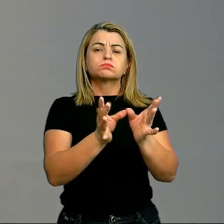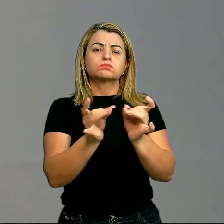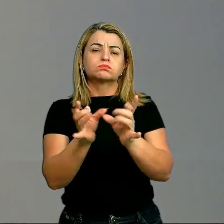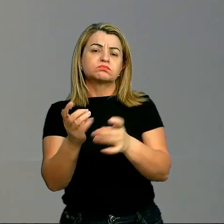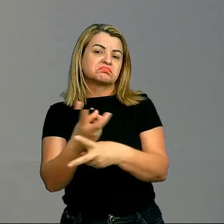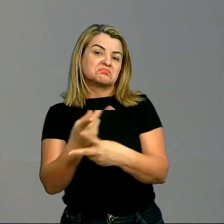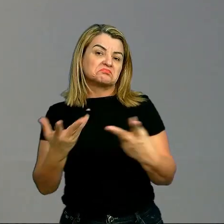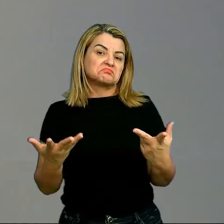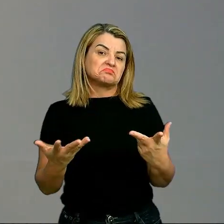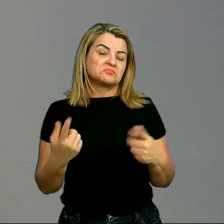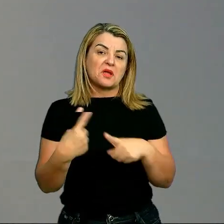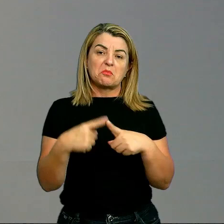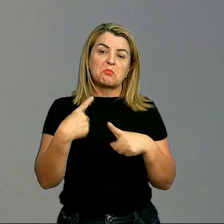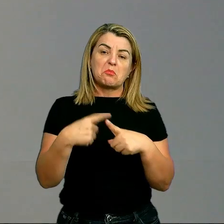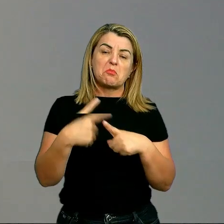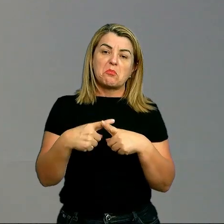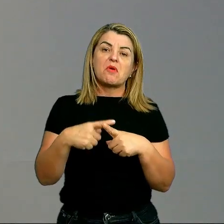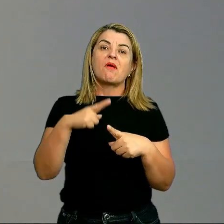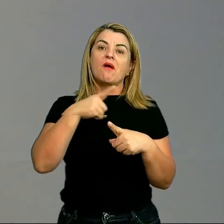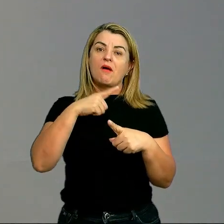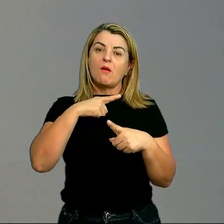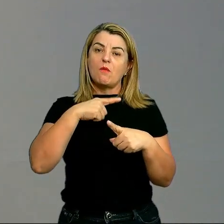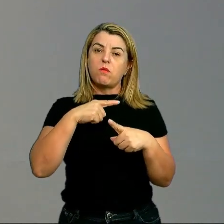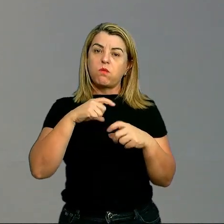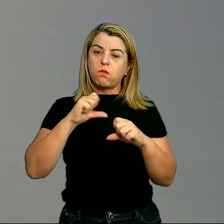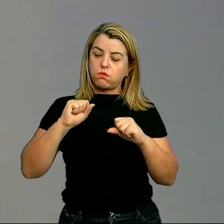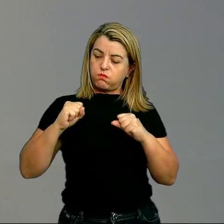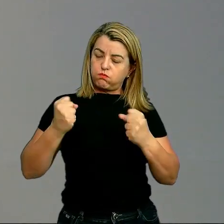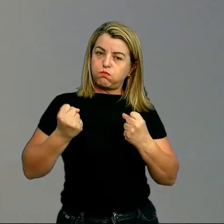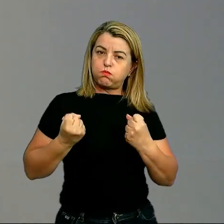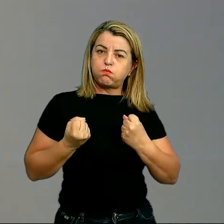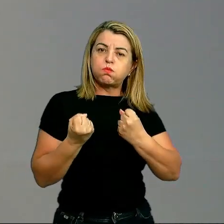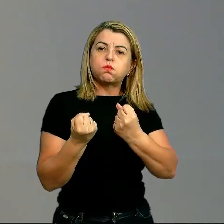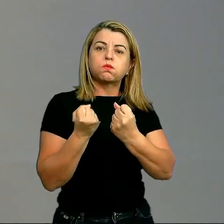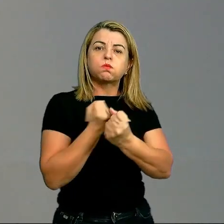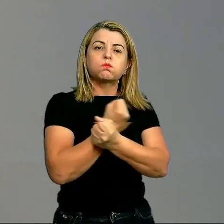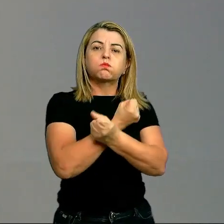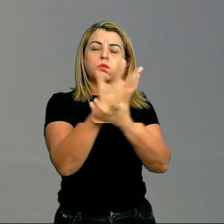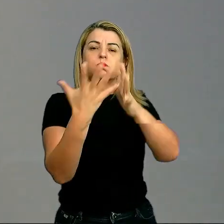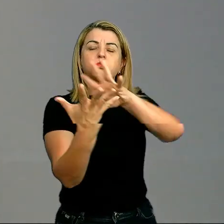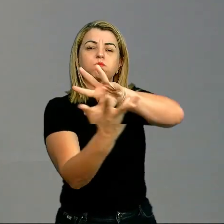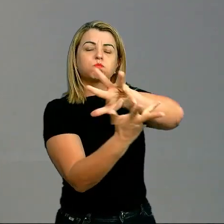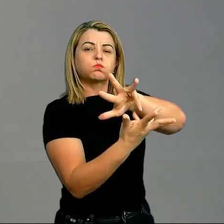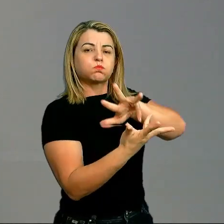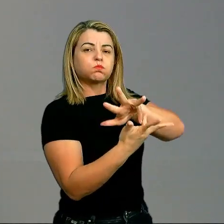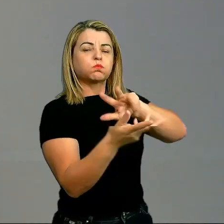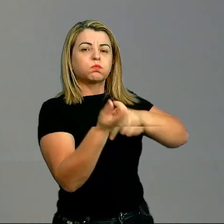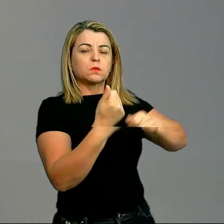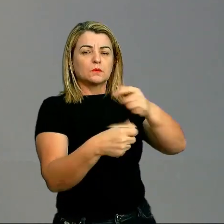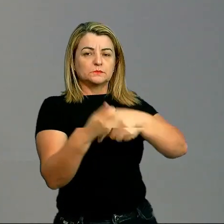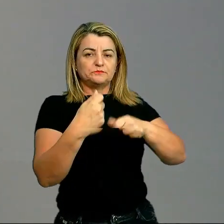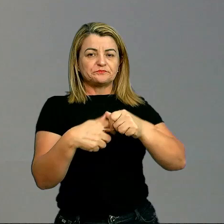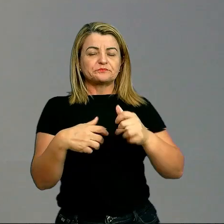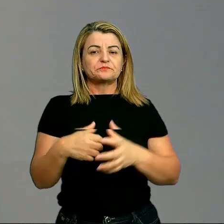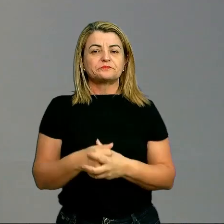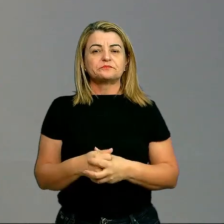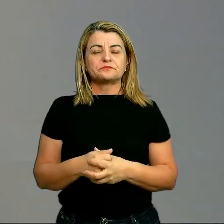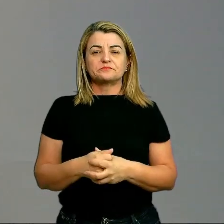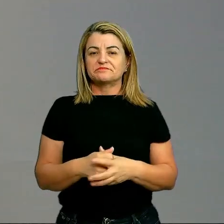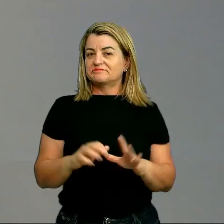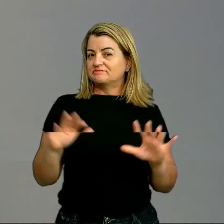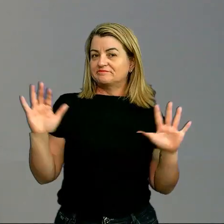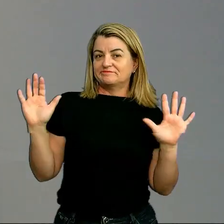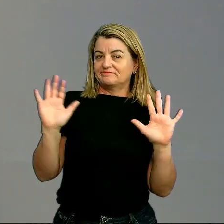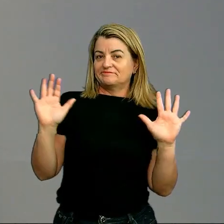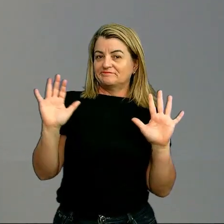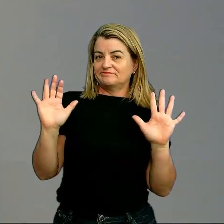seus produtos, porque eles tinham se tornado indispensáveis para todo mundo, né? Todo mundo capitalista, certo? O que não aconteceu,